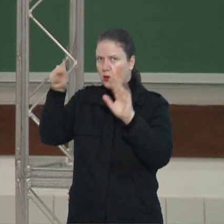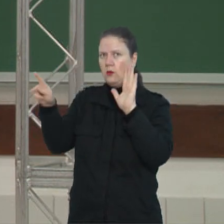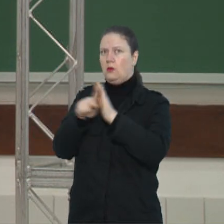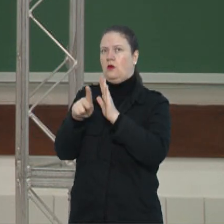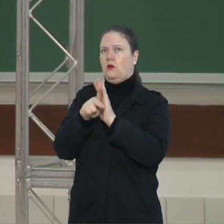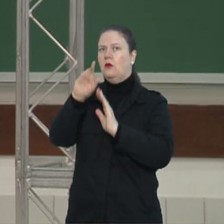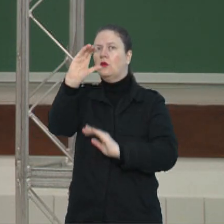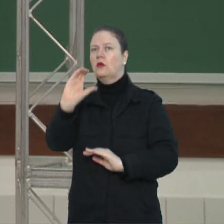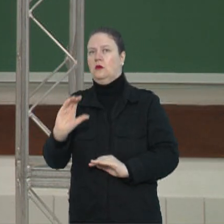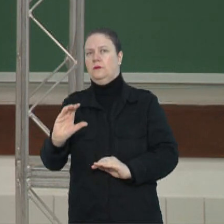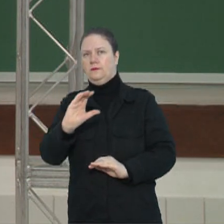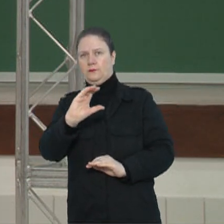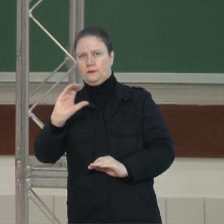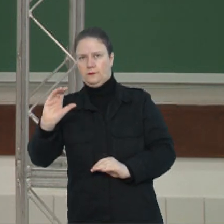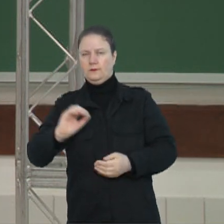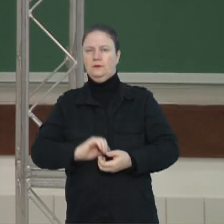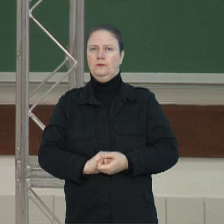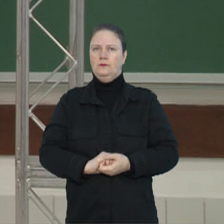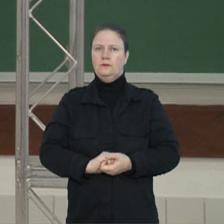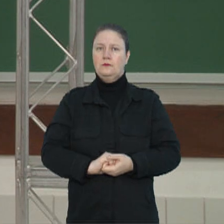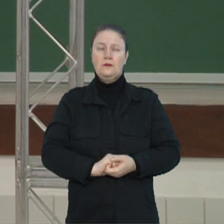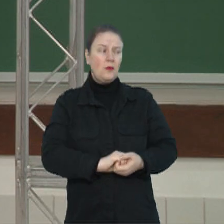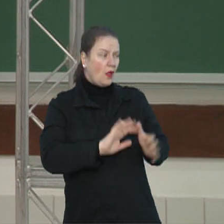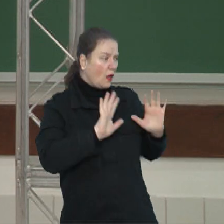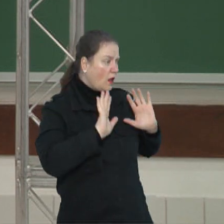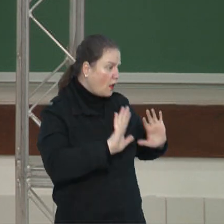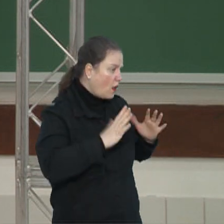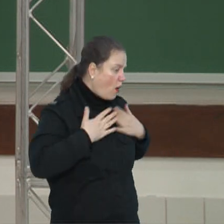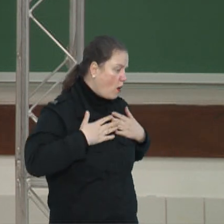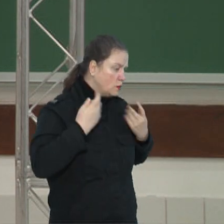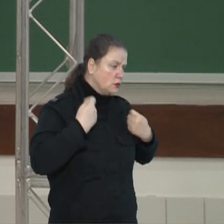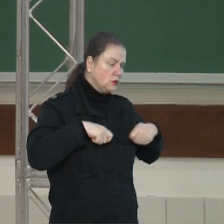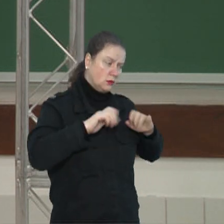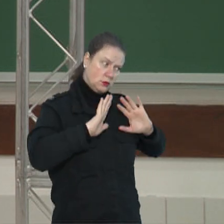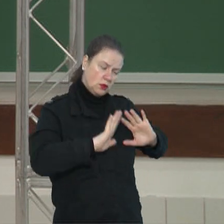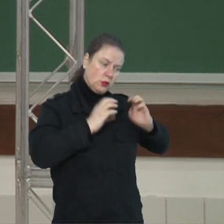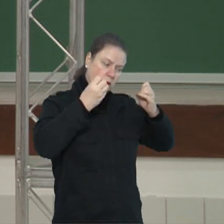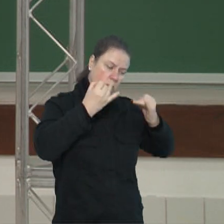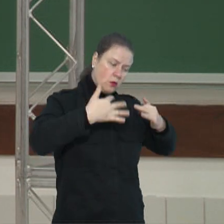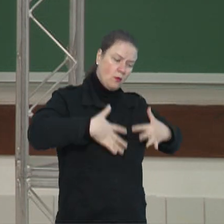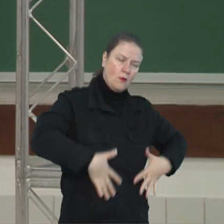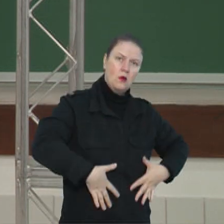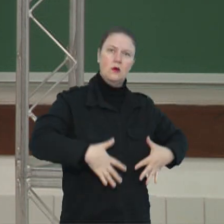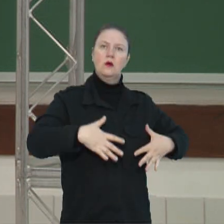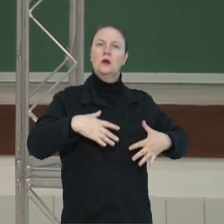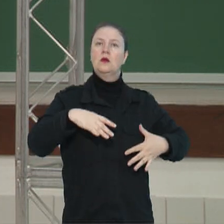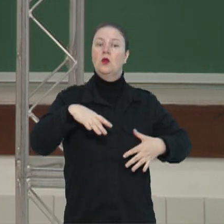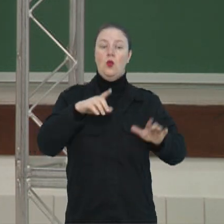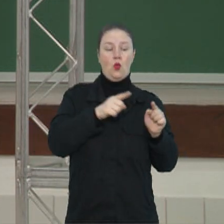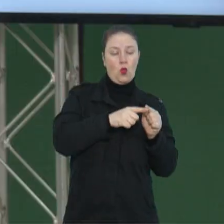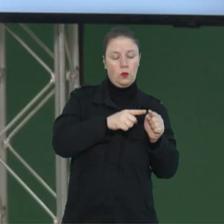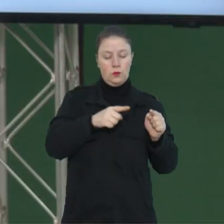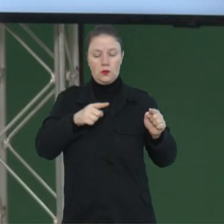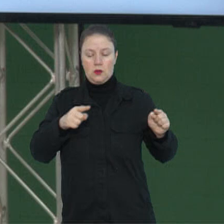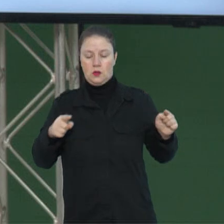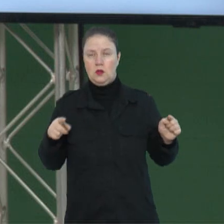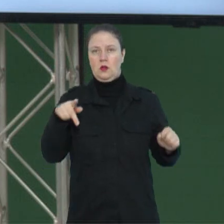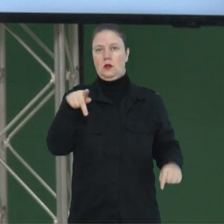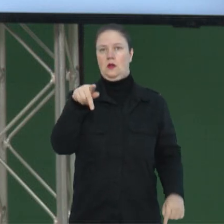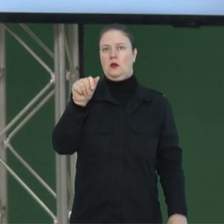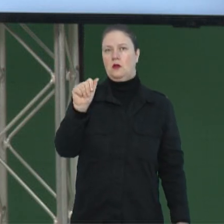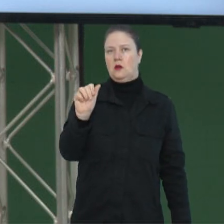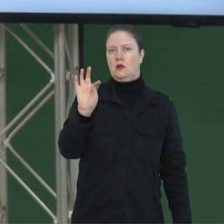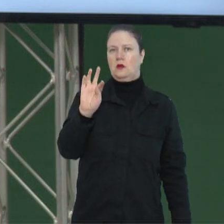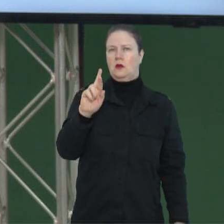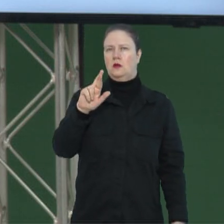do cristianismo. Então, os cristãos vão ter que se defender teoricamente disso, e nós falamos que na patrística é quando você vai ter essa aliança